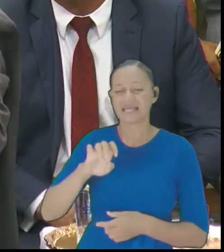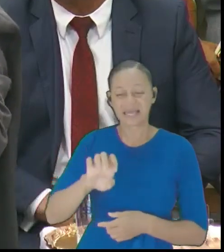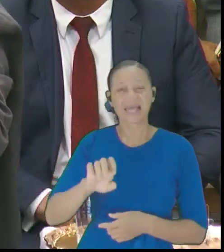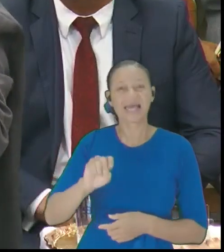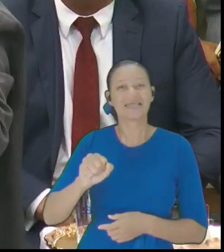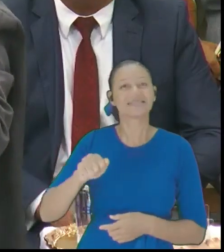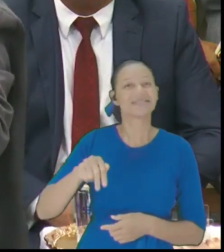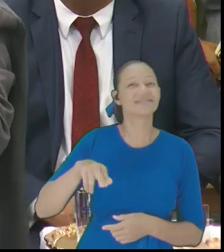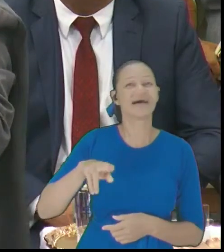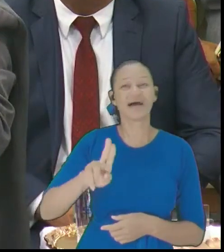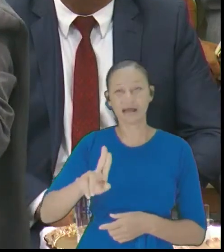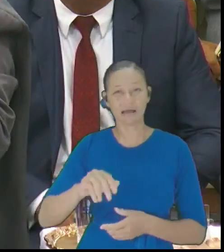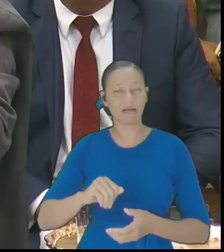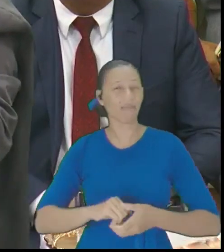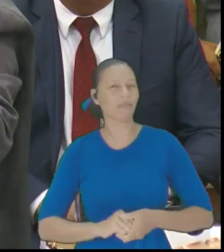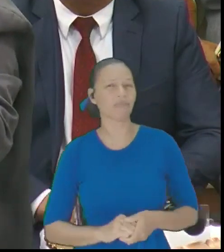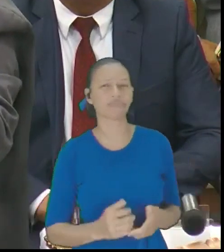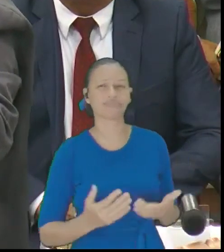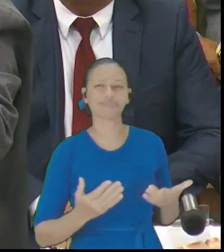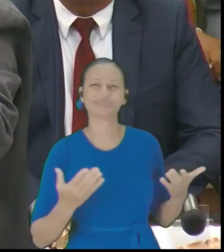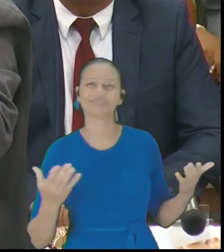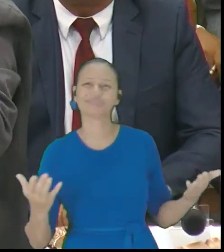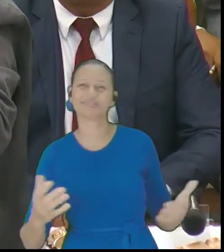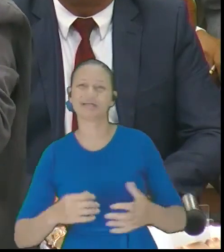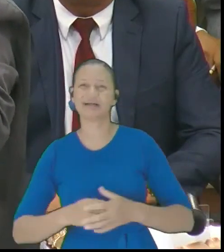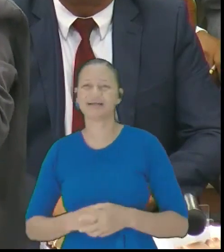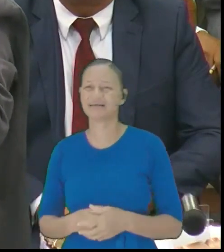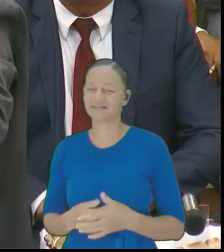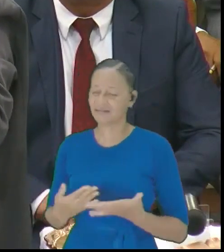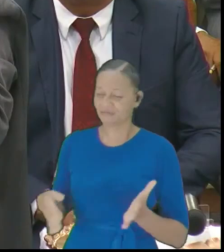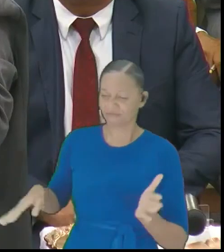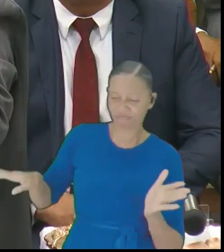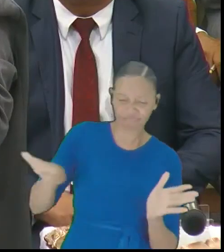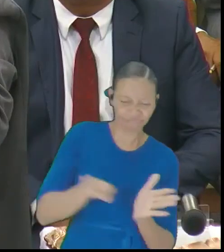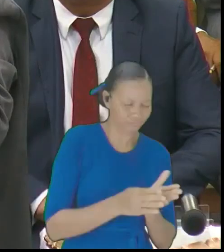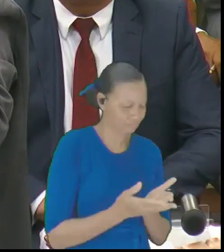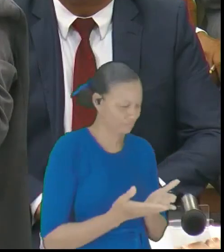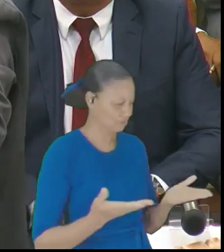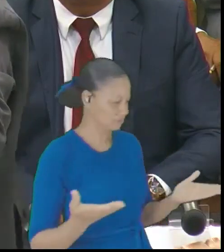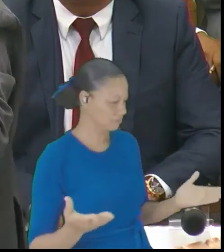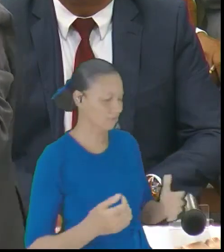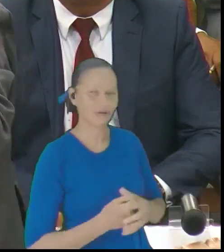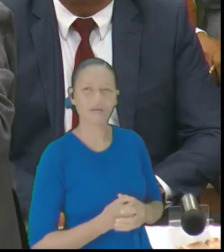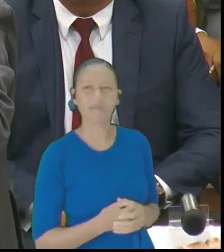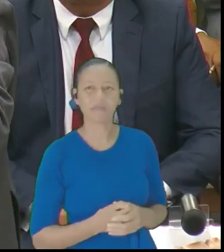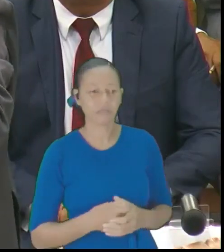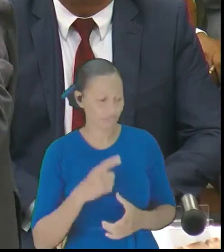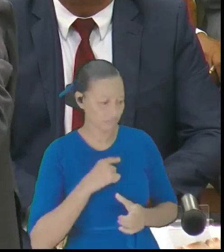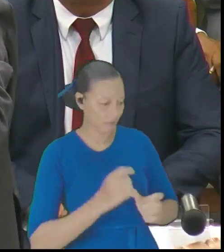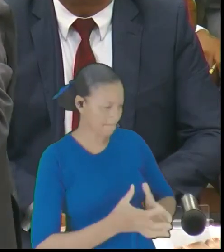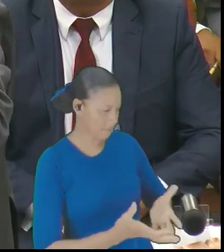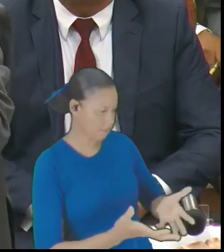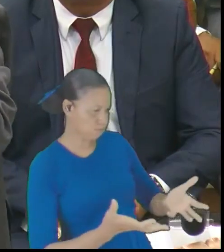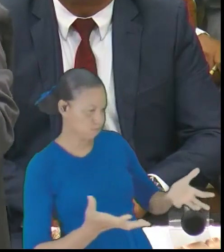Jacó chega com o prato e ele vem cansado. Dá-me um bocado.